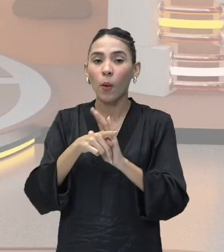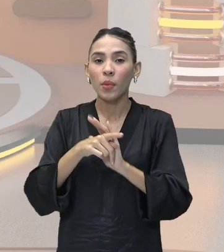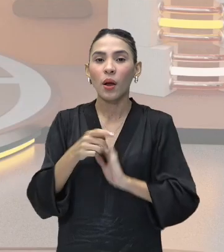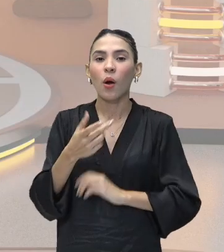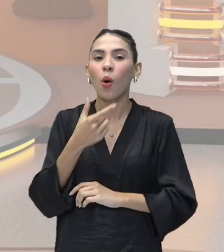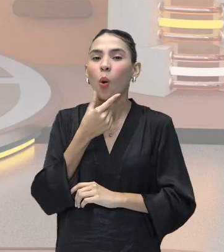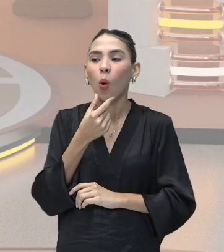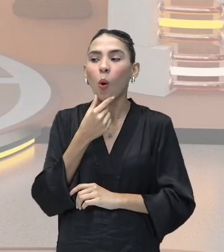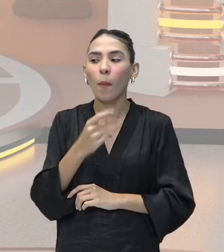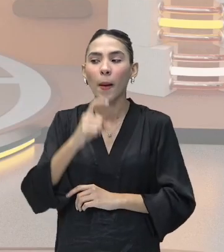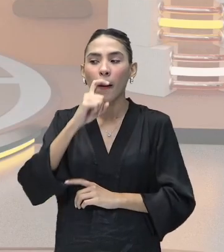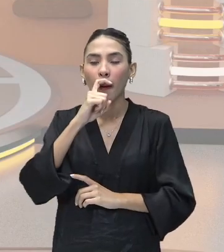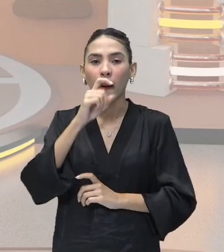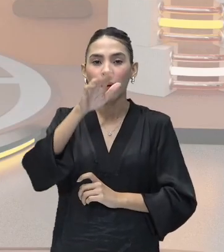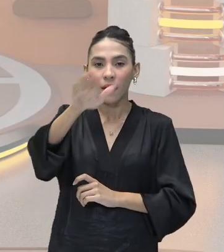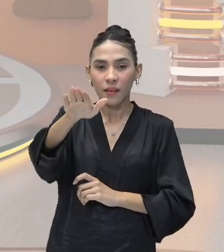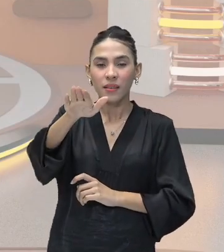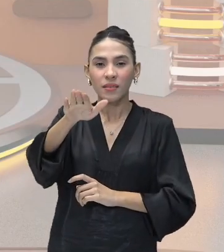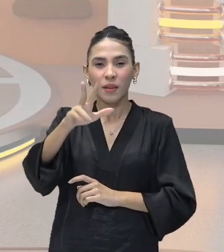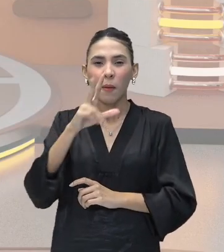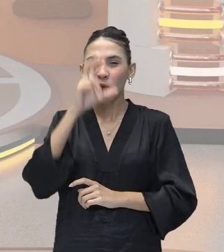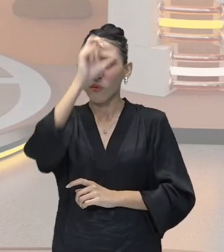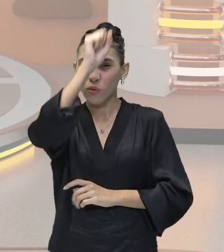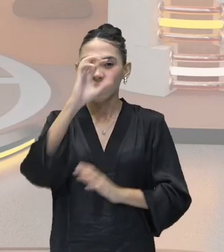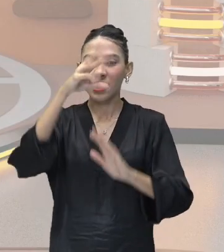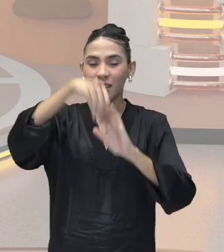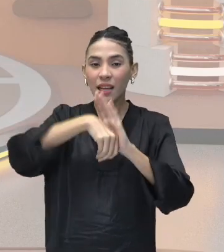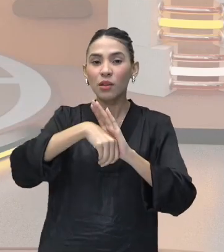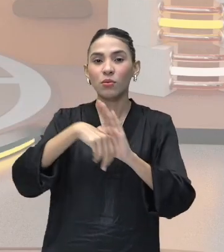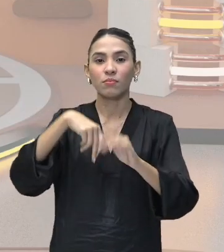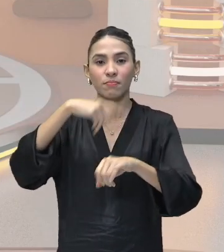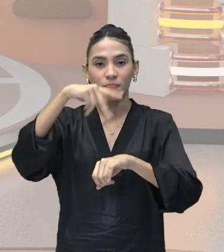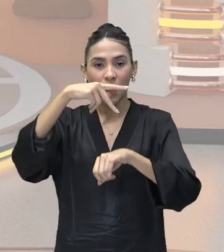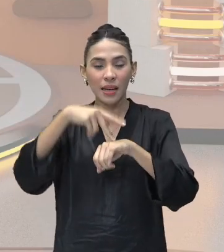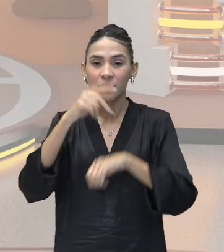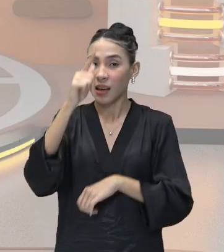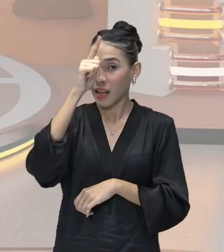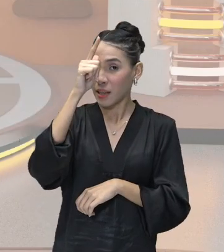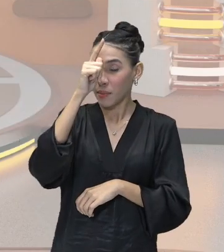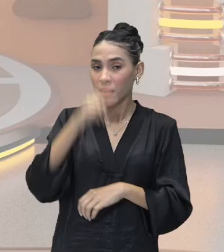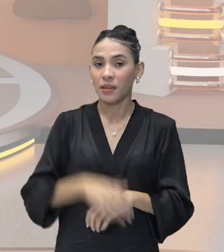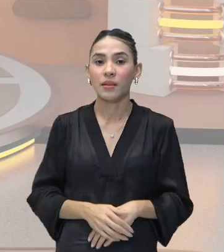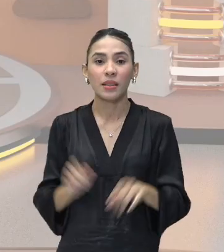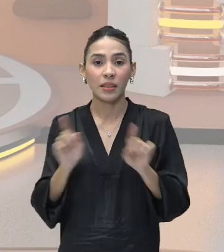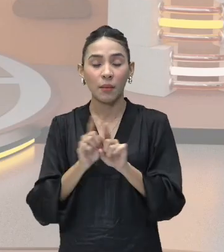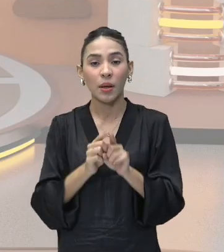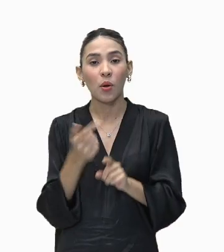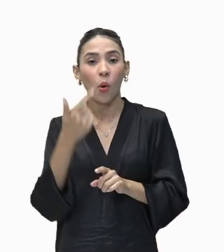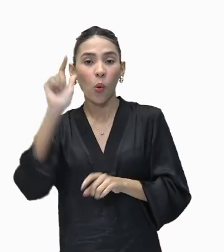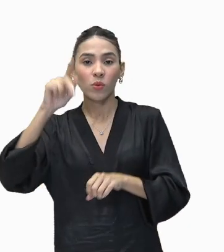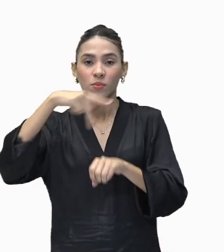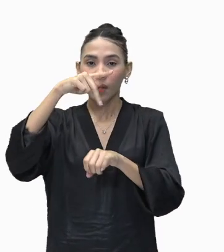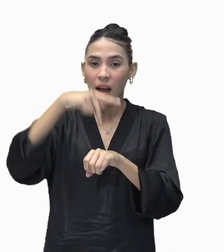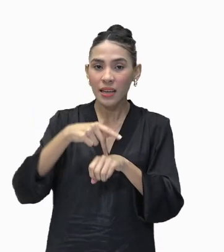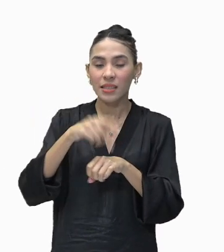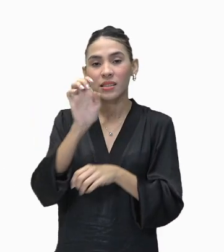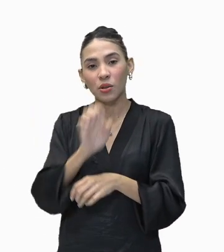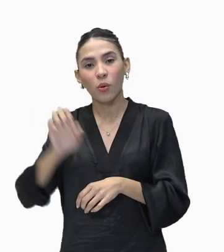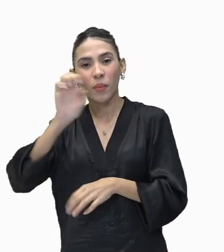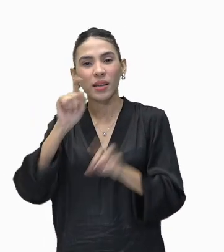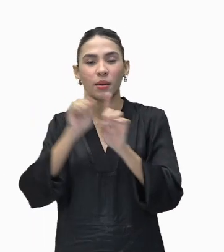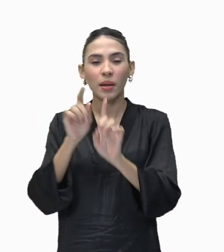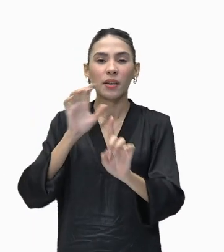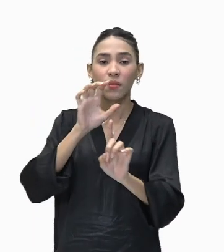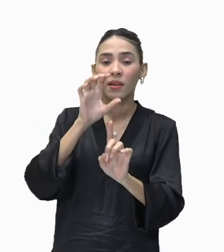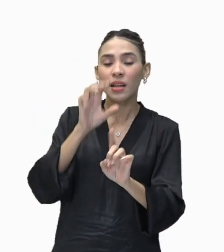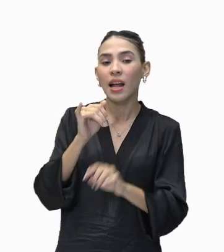propagassem com mais força dentro da Alemanha, tá bom? Assim como também outras nações europeias foram afetadas, permitindo também que,